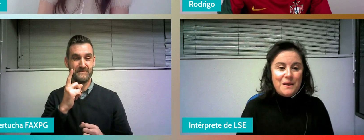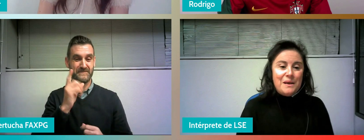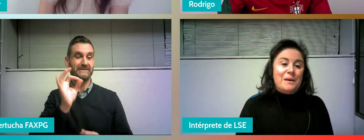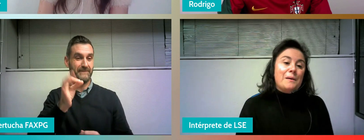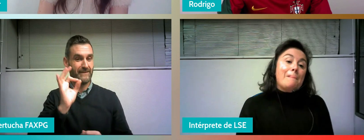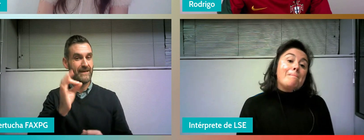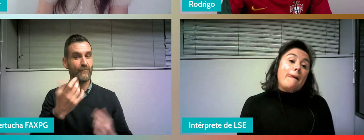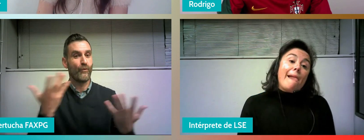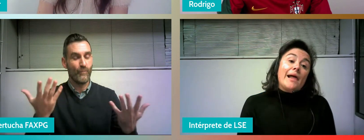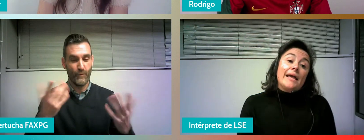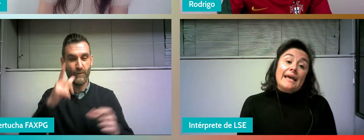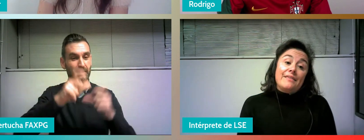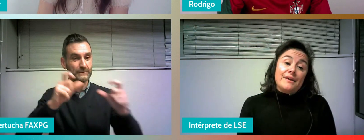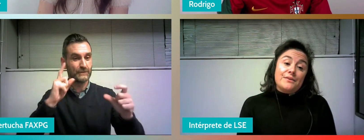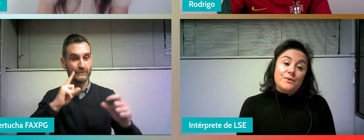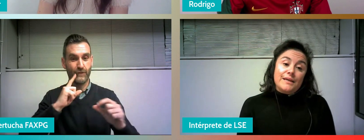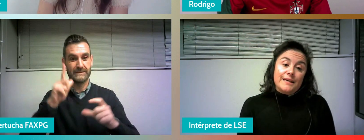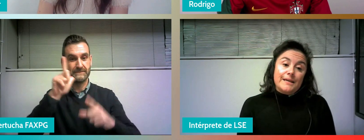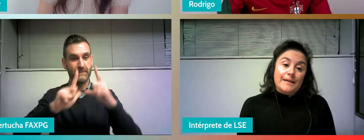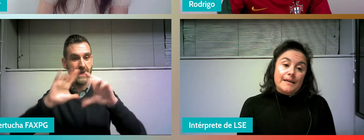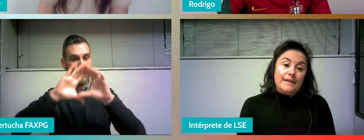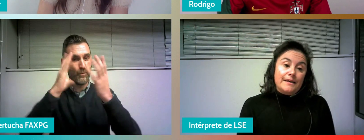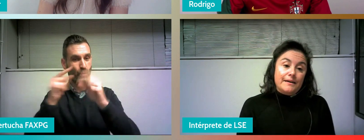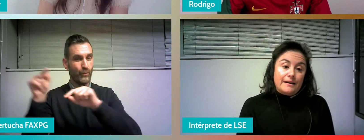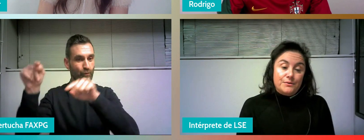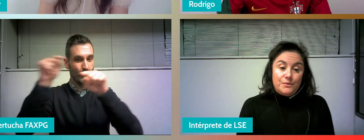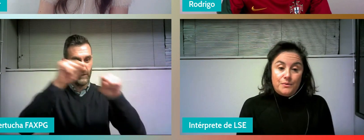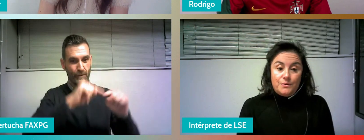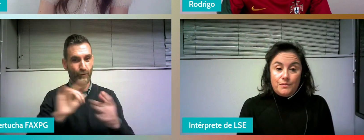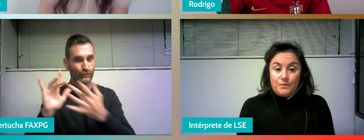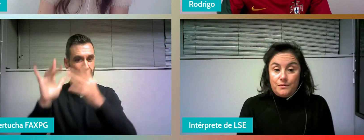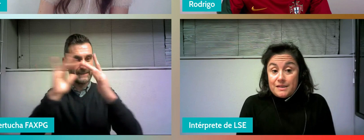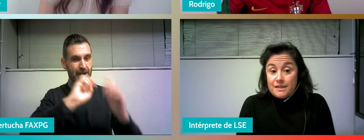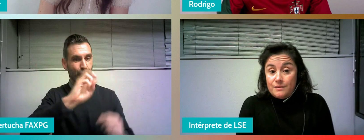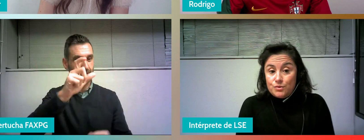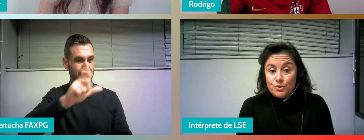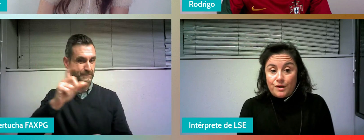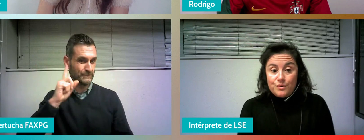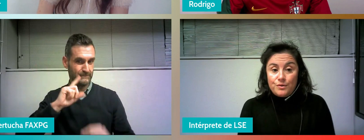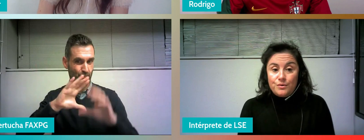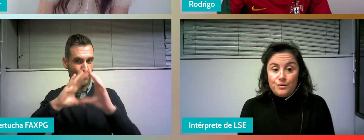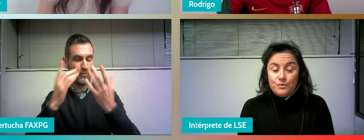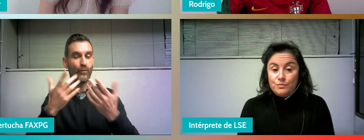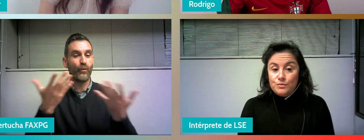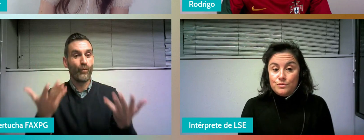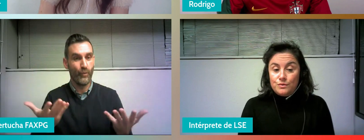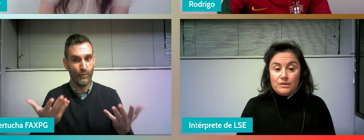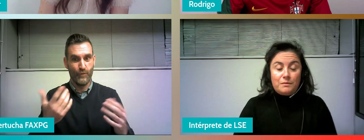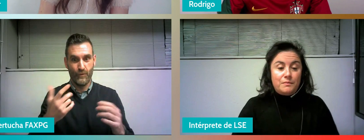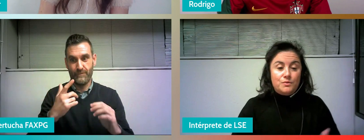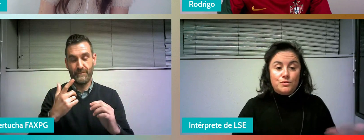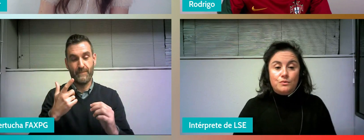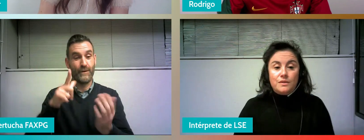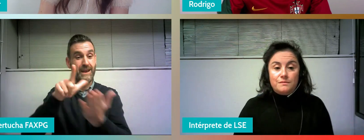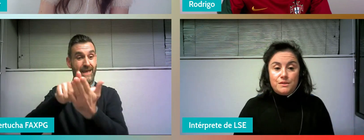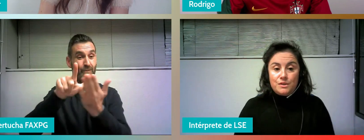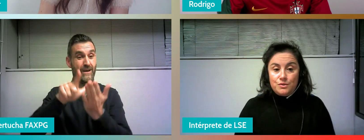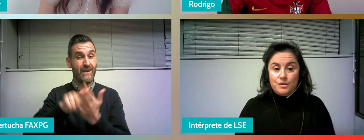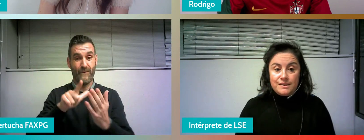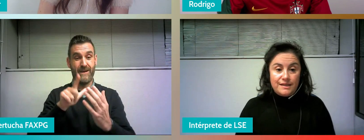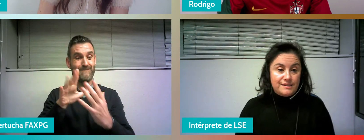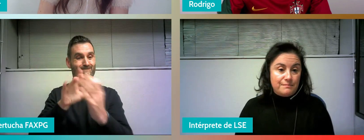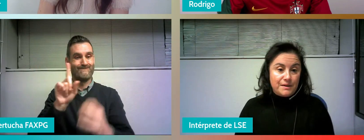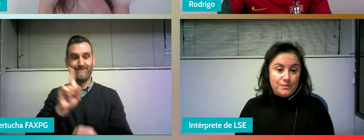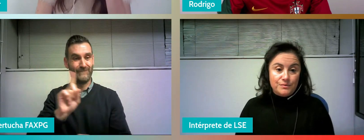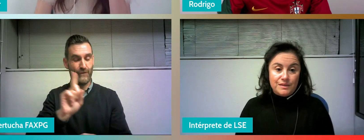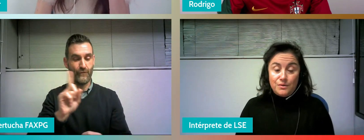non? É certo que cando viaxamos ao redor do mundo e atopámonos con outras persoas